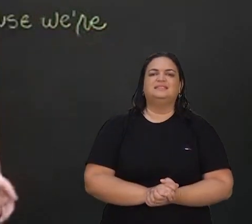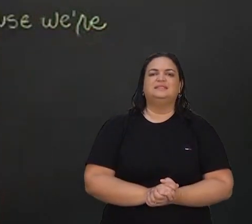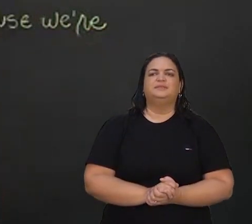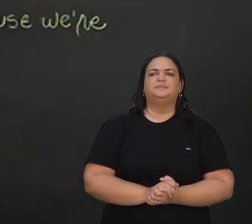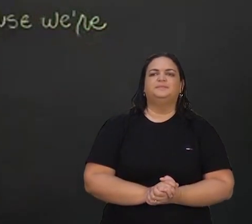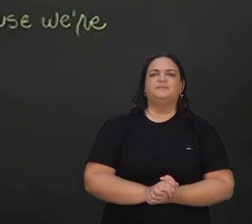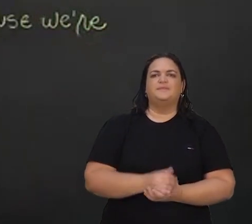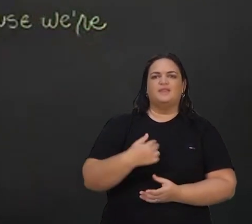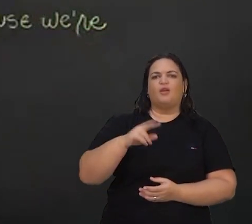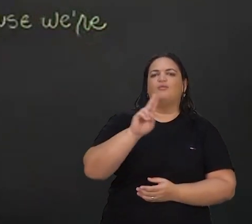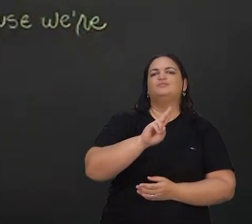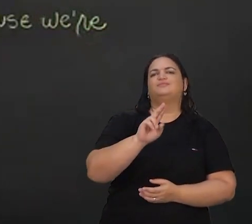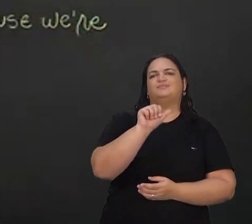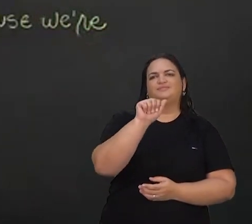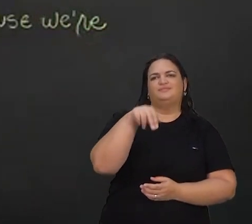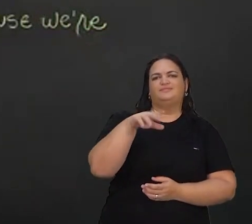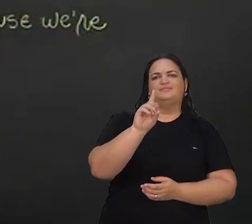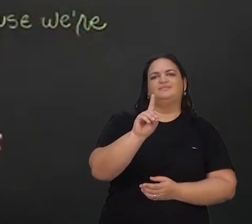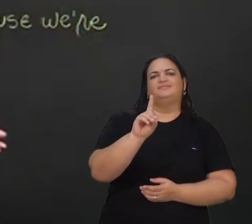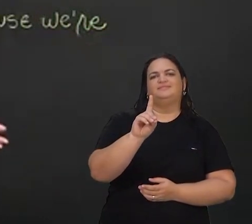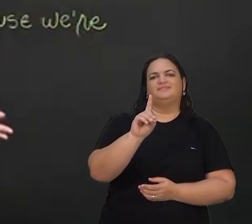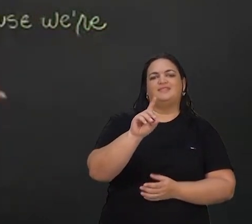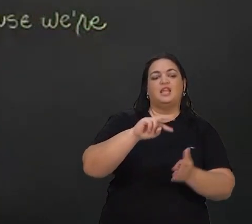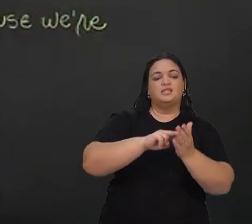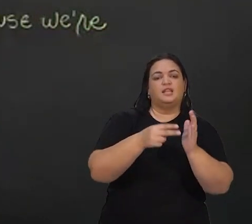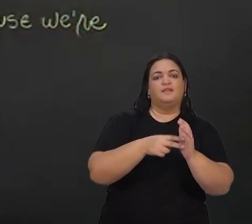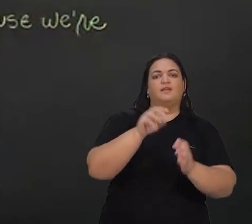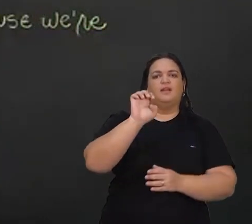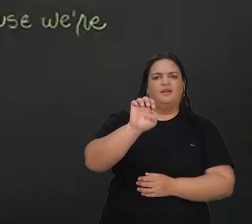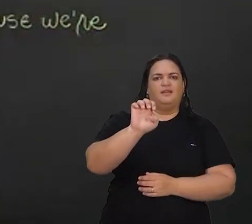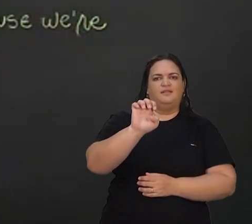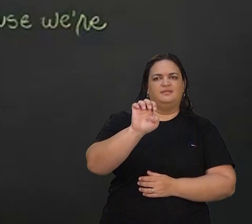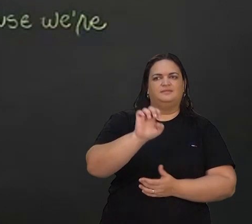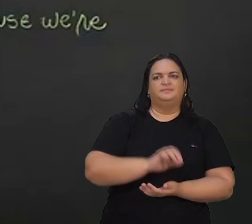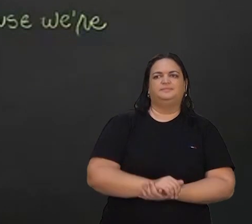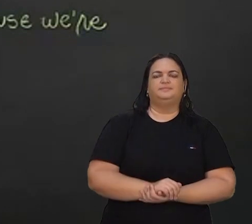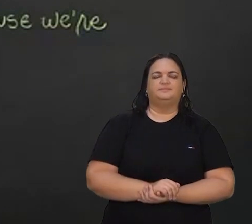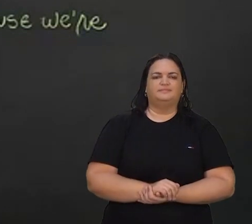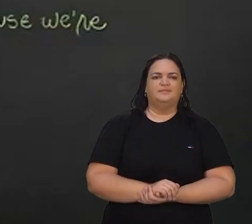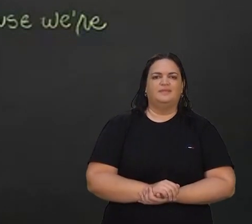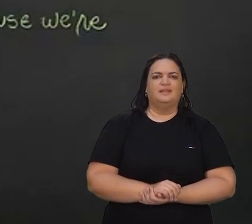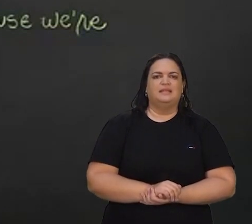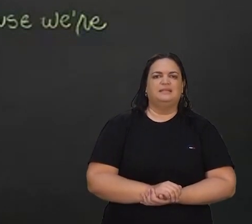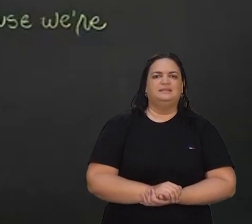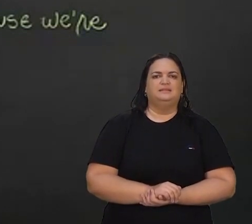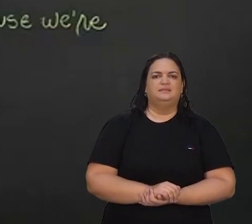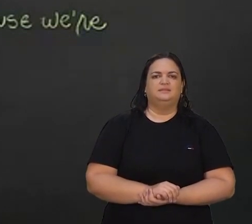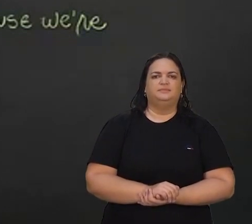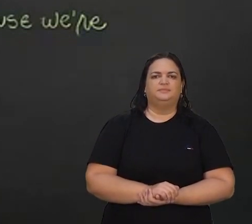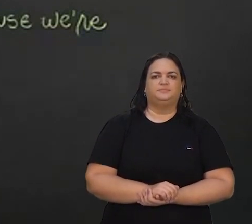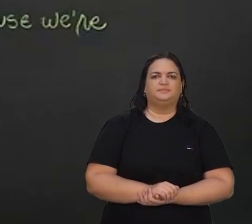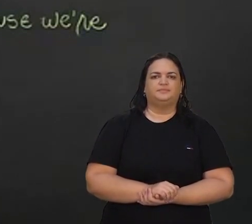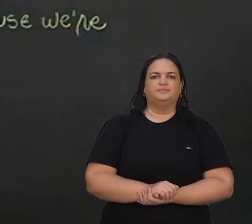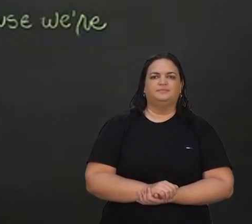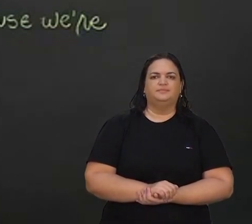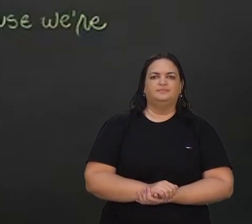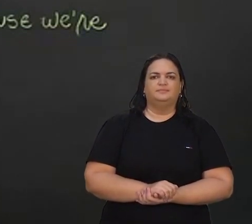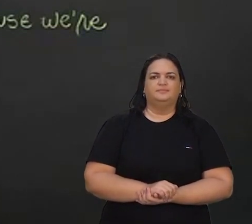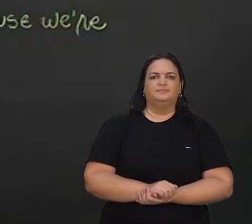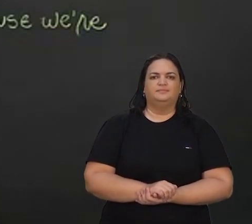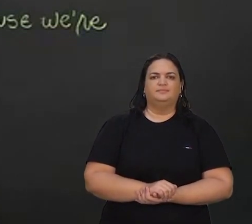Eu vou usar o and, que significa e. De novo. I have to finish my